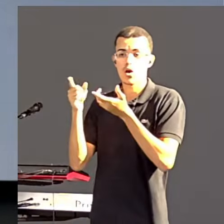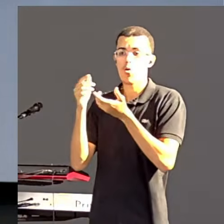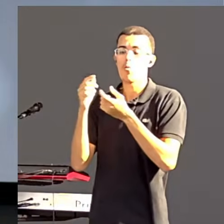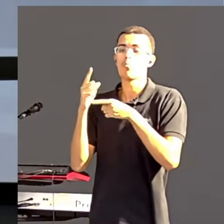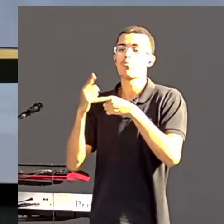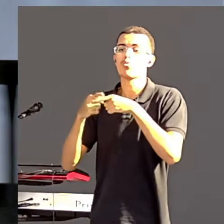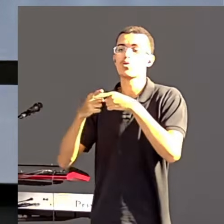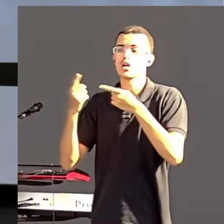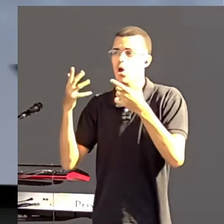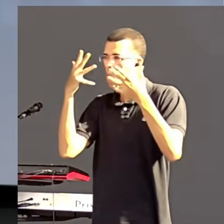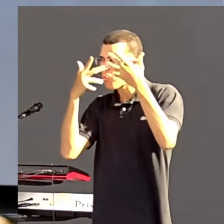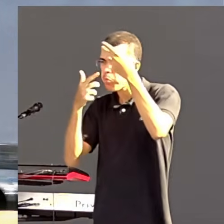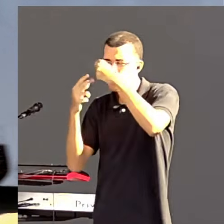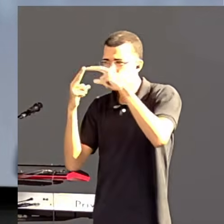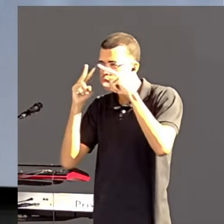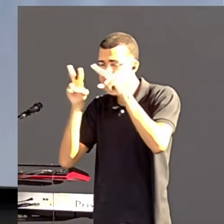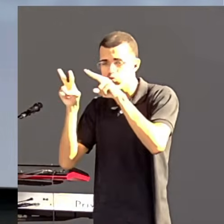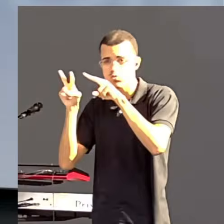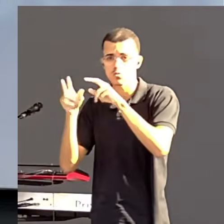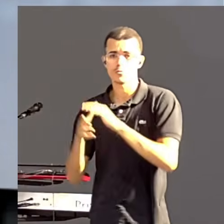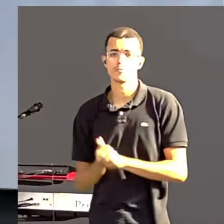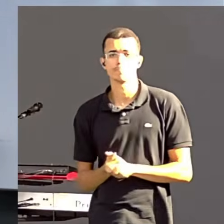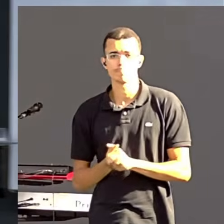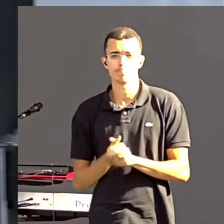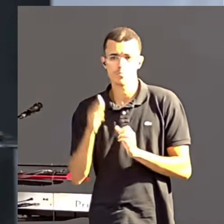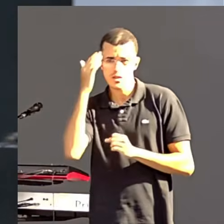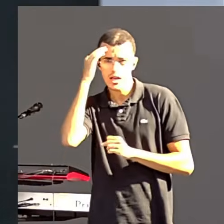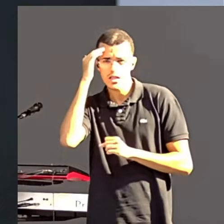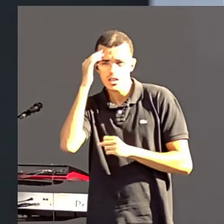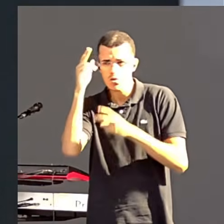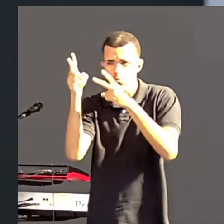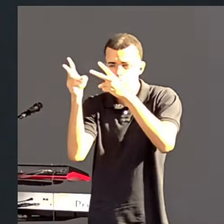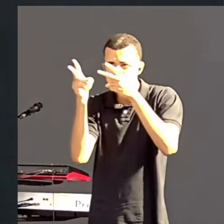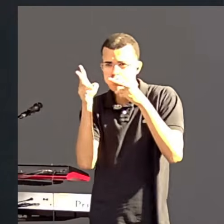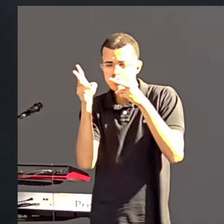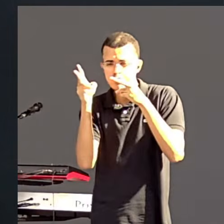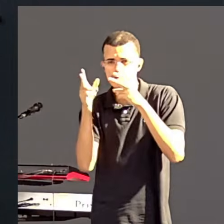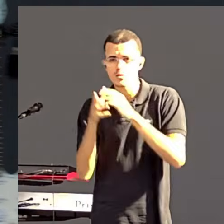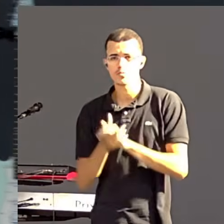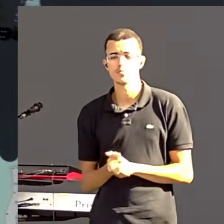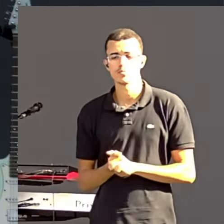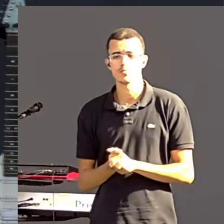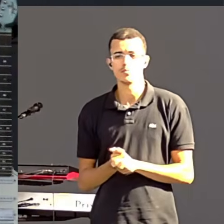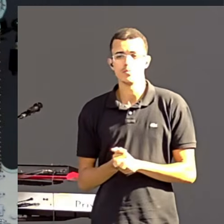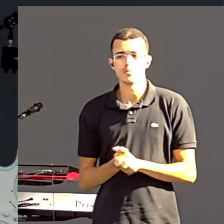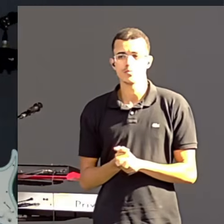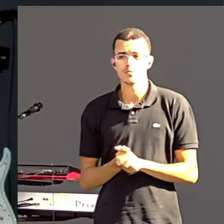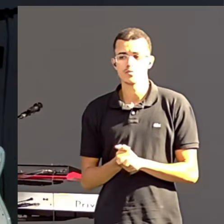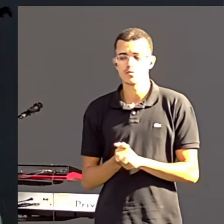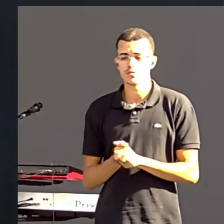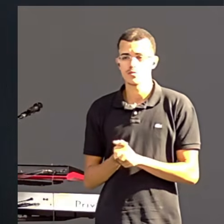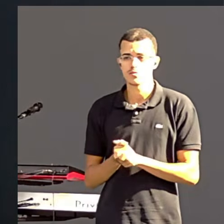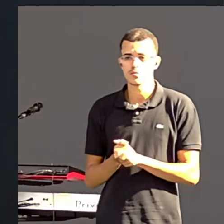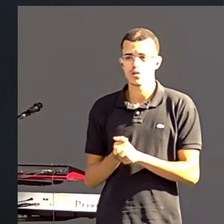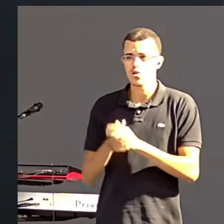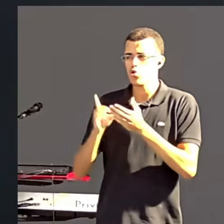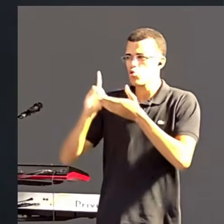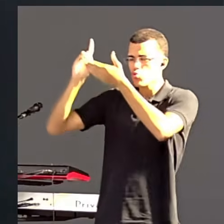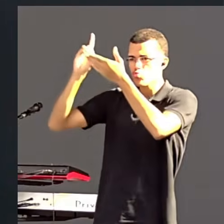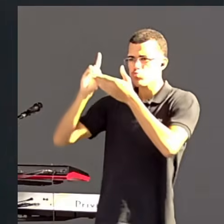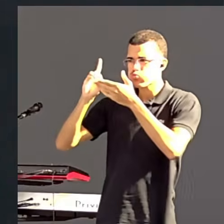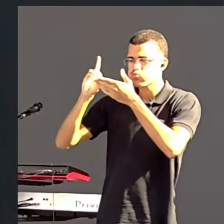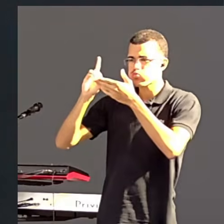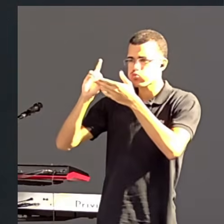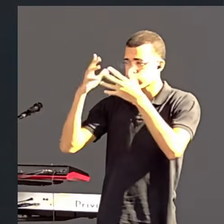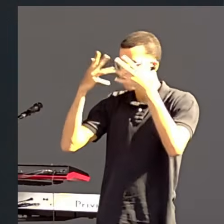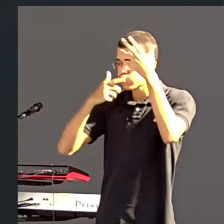Eu quero aquela porque ela agrada aos meus olhos. Acendeu o sinal de alerta, né? Pã! Não era o que agradava os olhos do Senhor, era o que agradava os olhos dele.